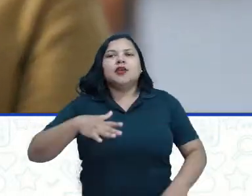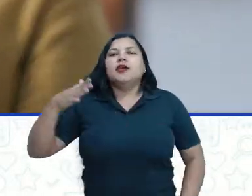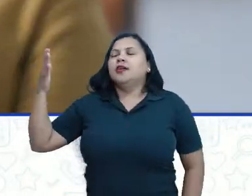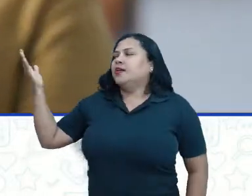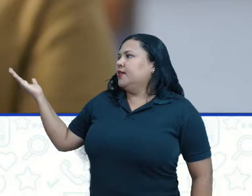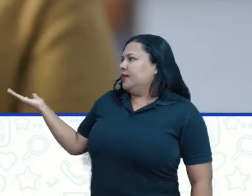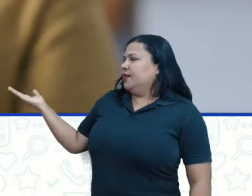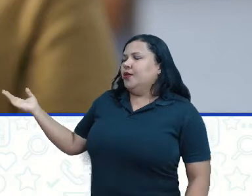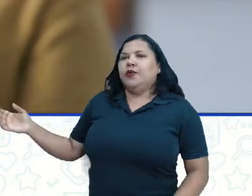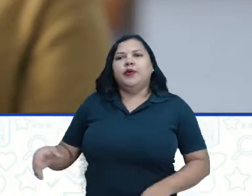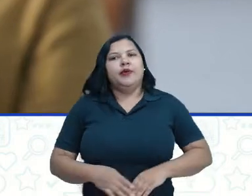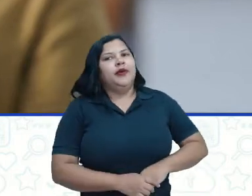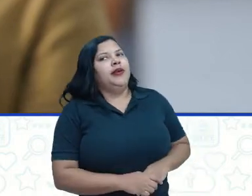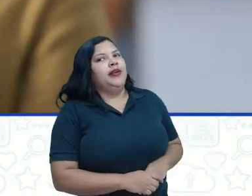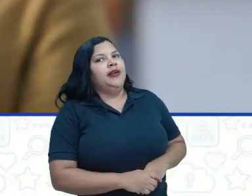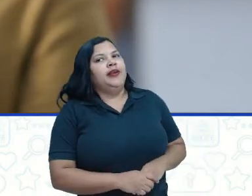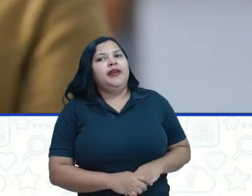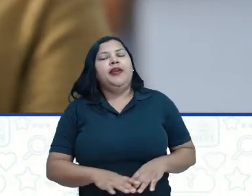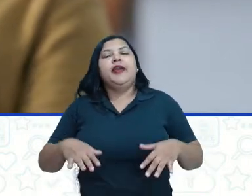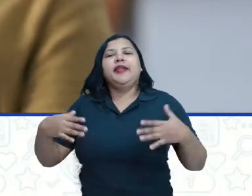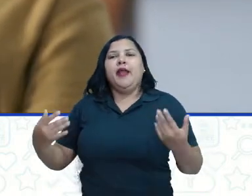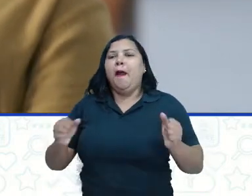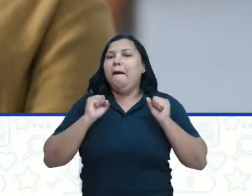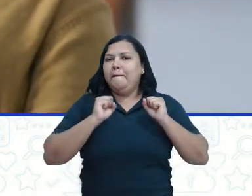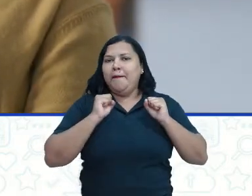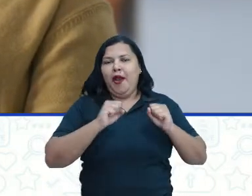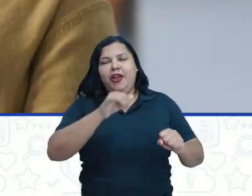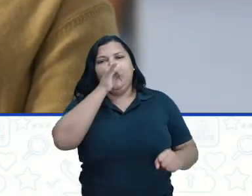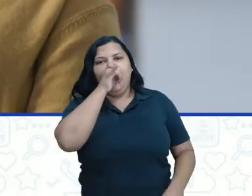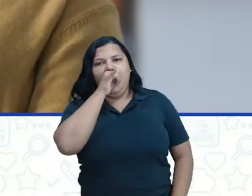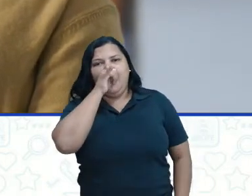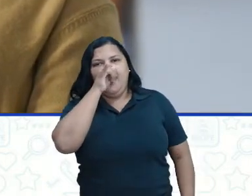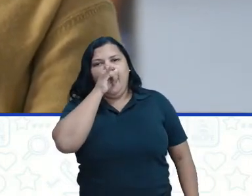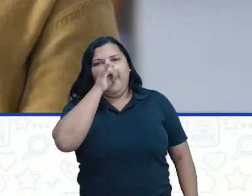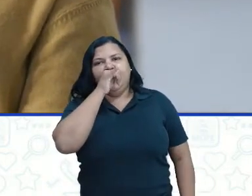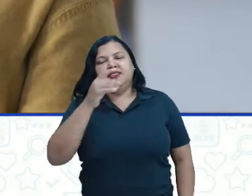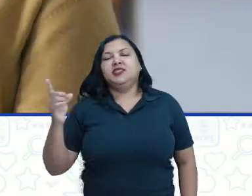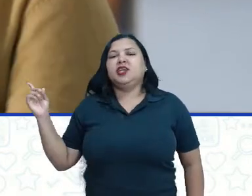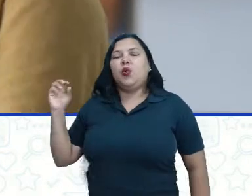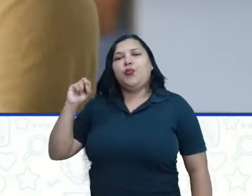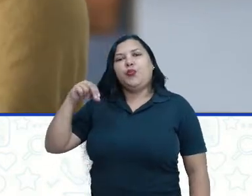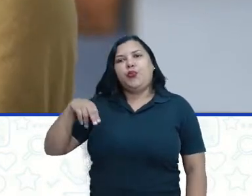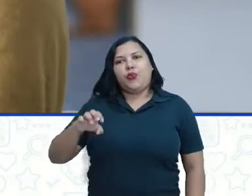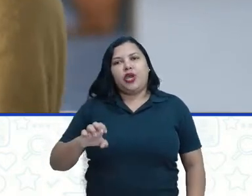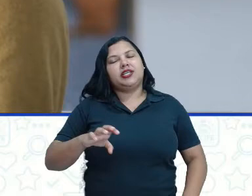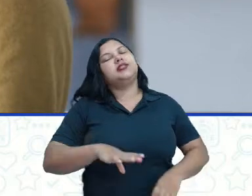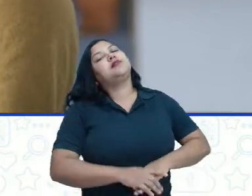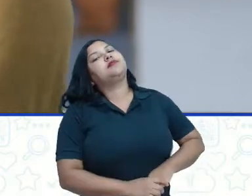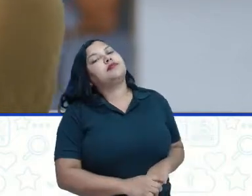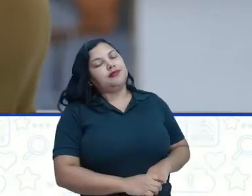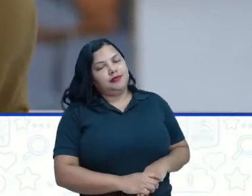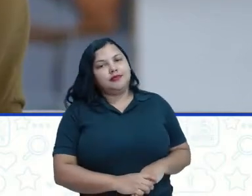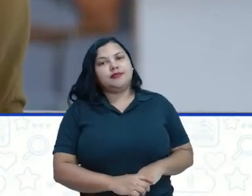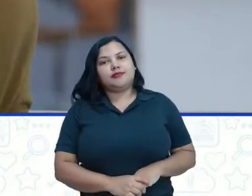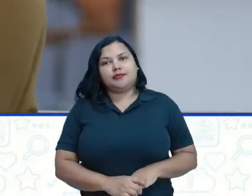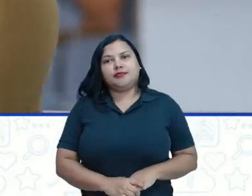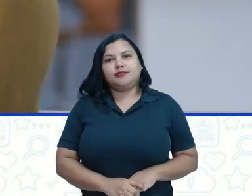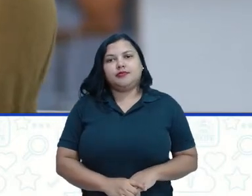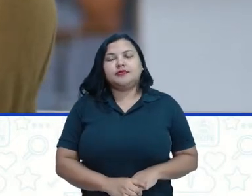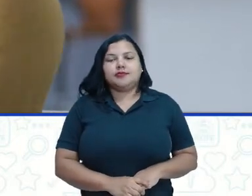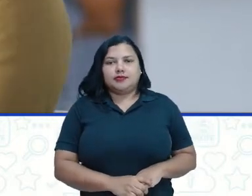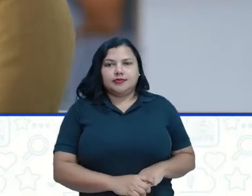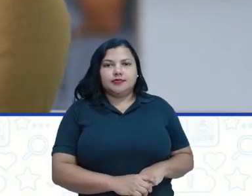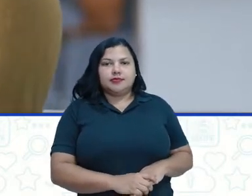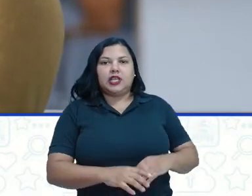homely activities. Então, para falar activities duas vezes, falei one, tá? Então, esse one também significa essa